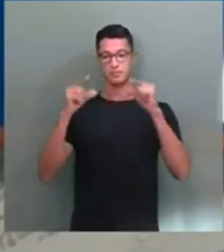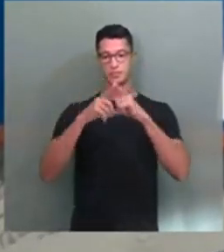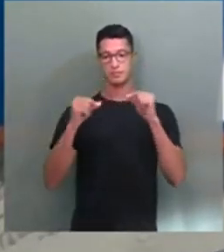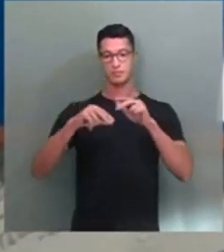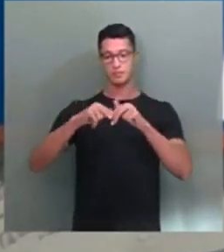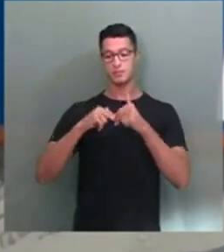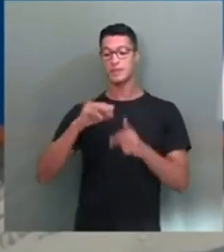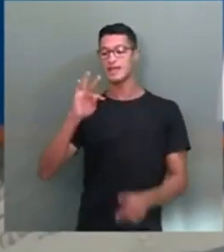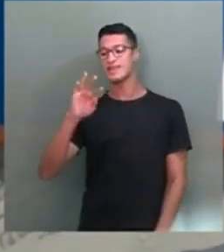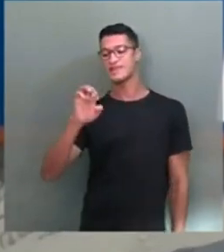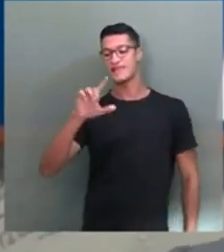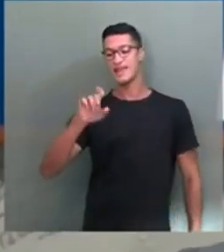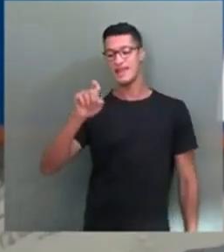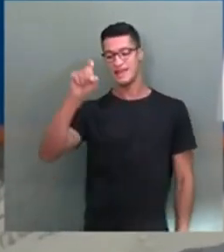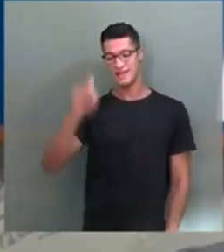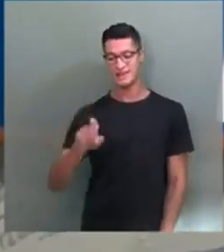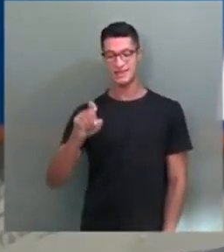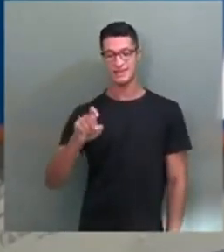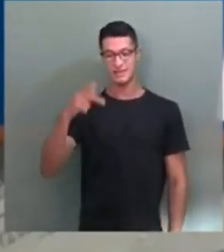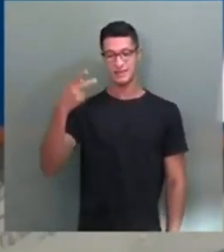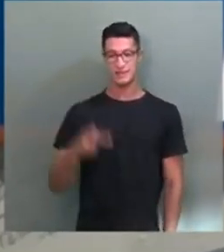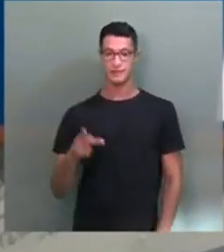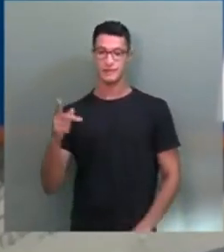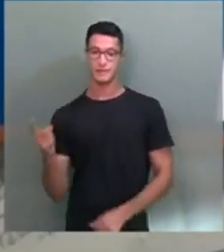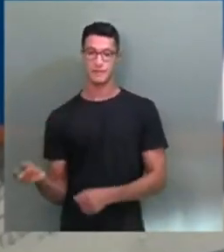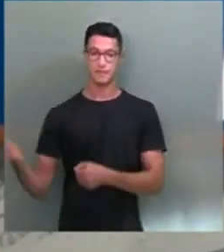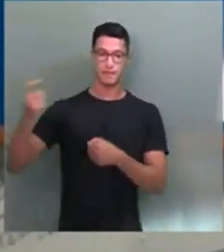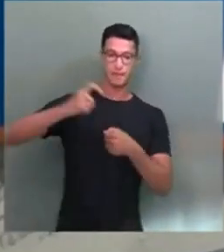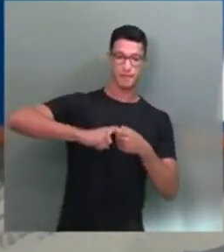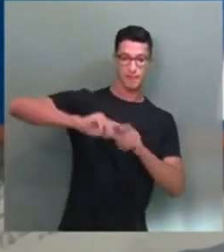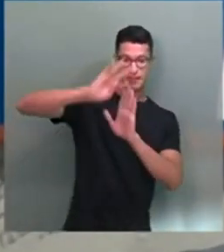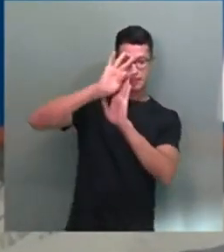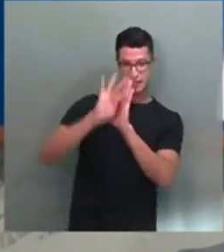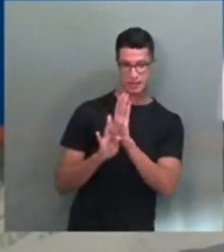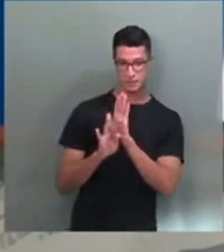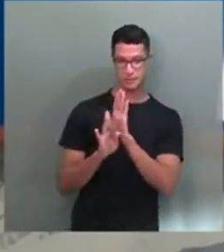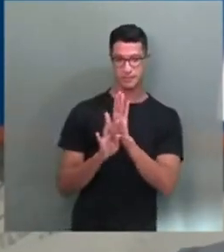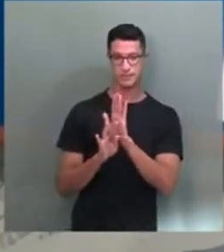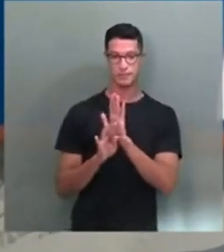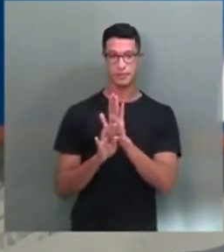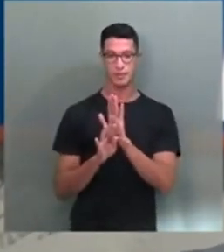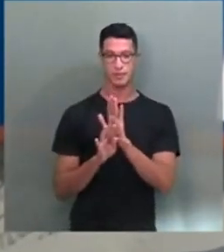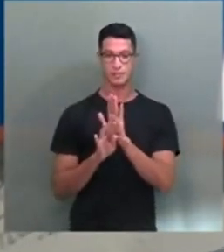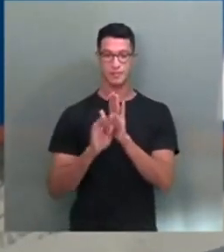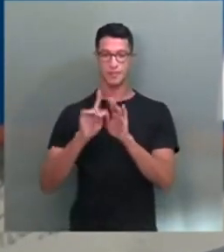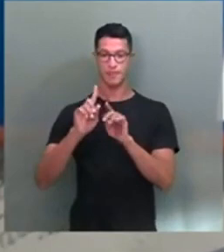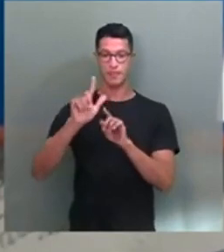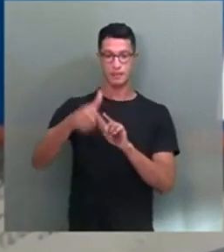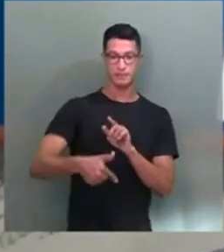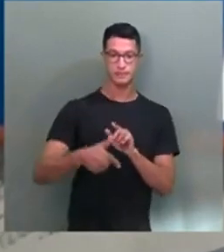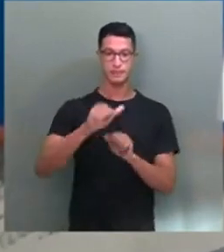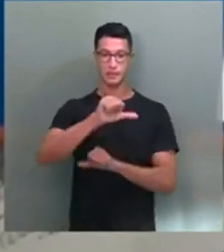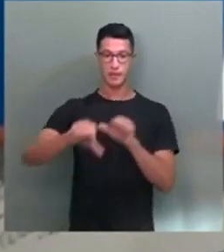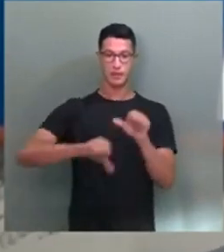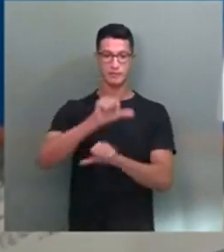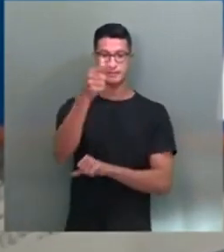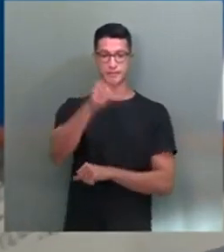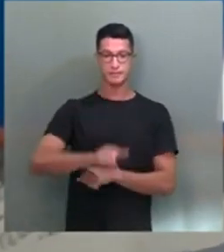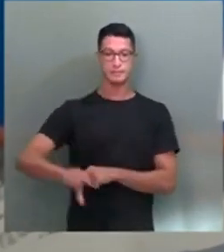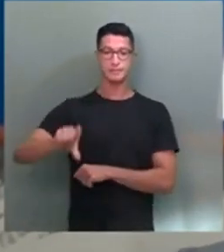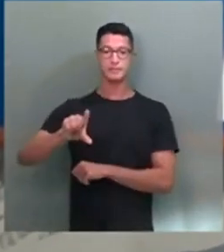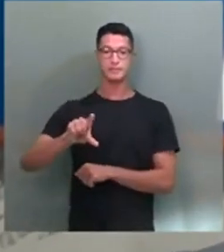Telex. Aqui retornava a texto e depois virava